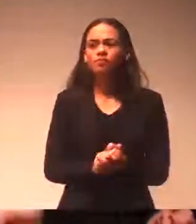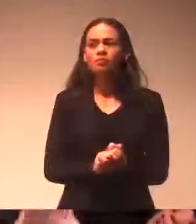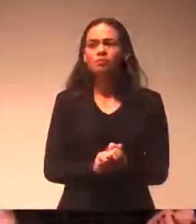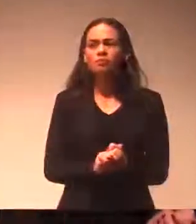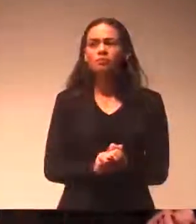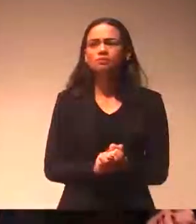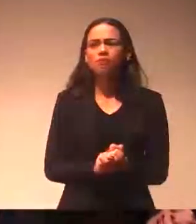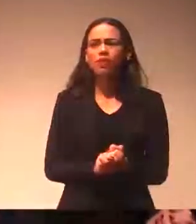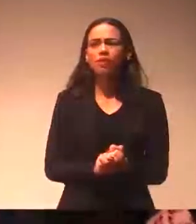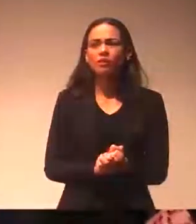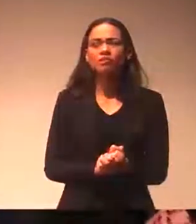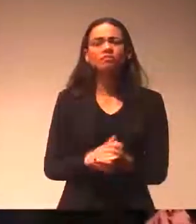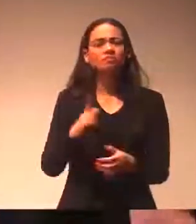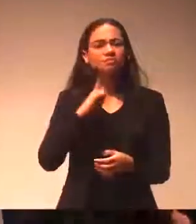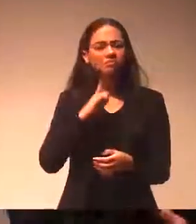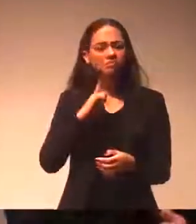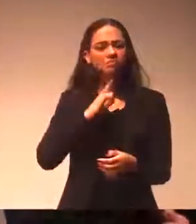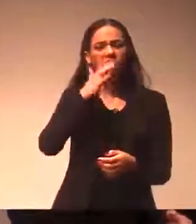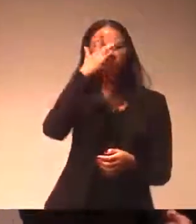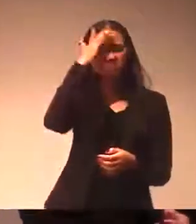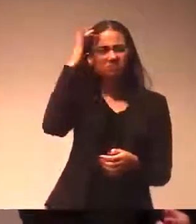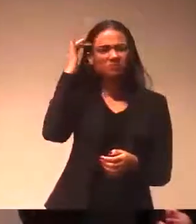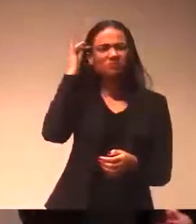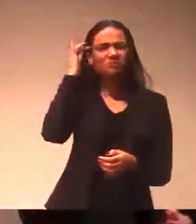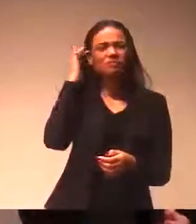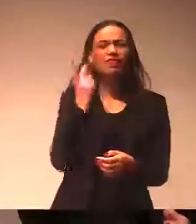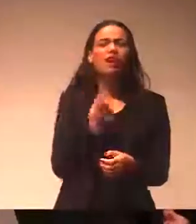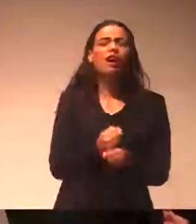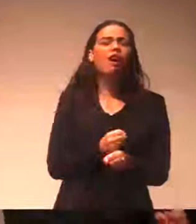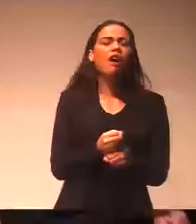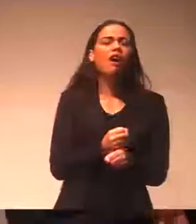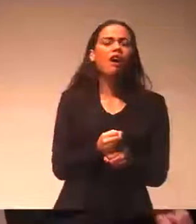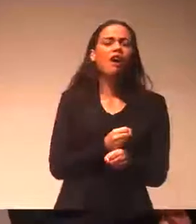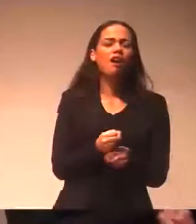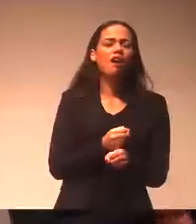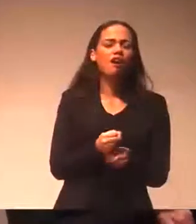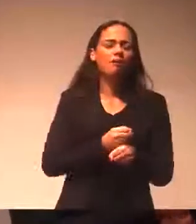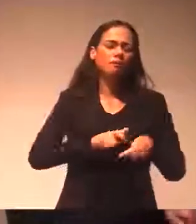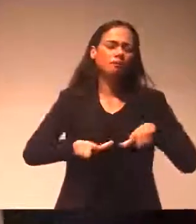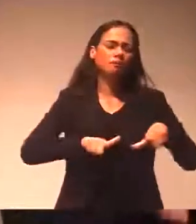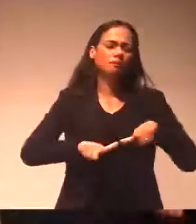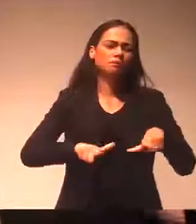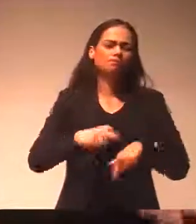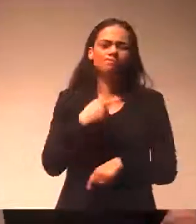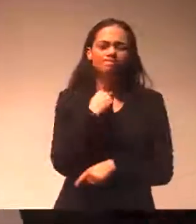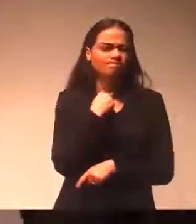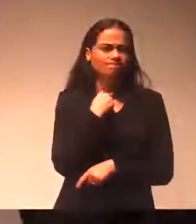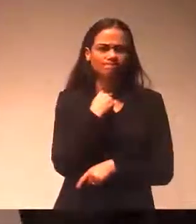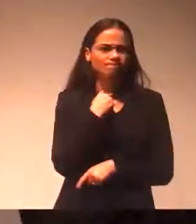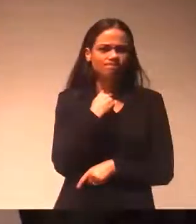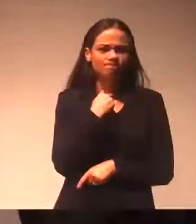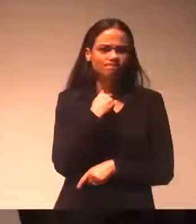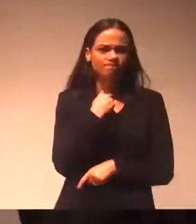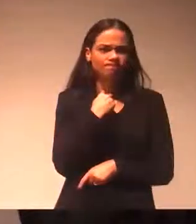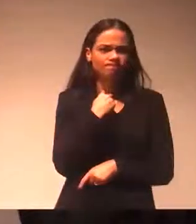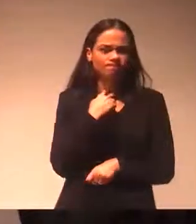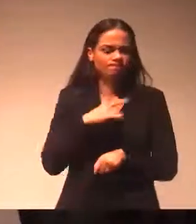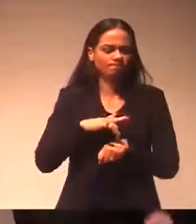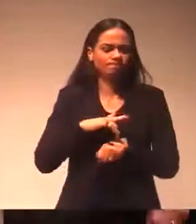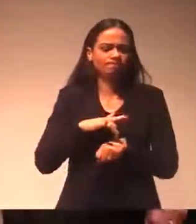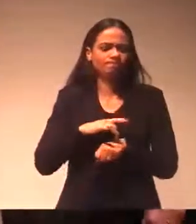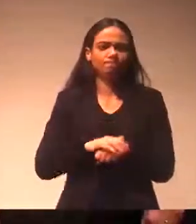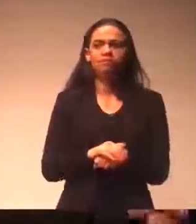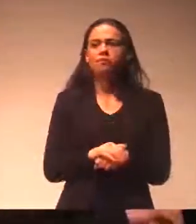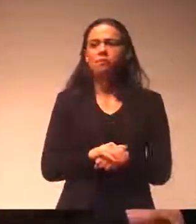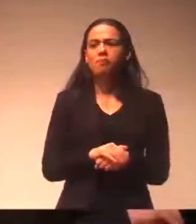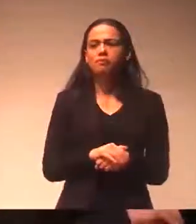tem raiz nas cadeiras, acha que é dono do pedaço, e não é. E não é. Né? Filhotes